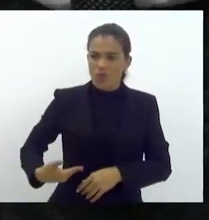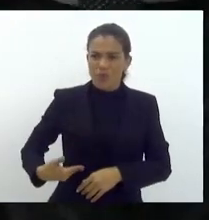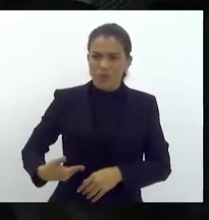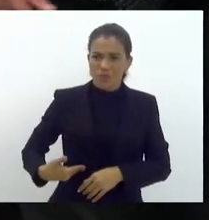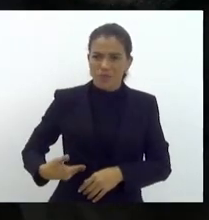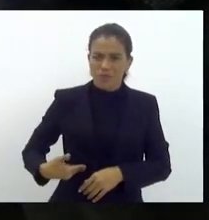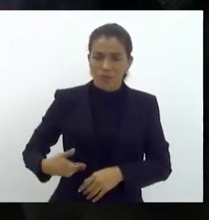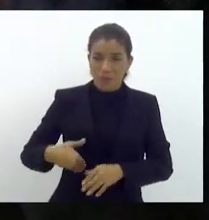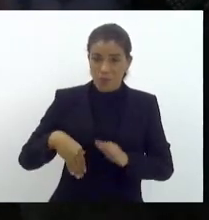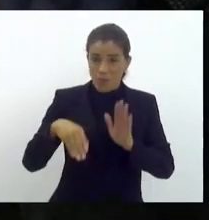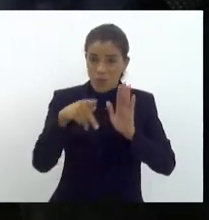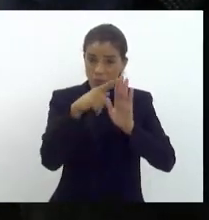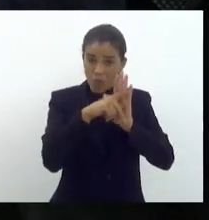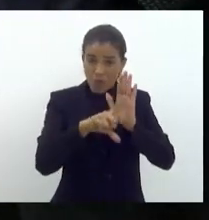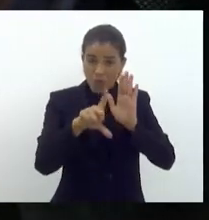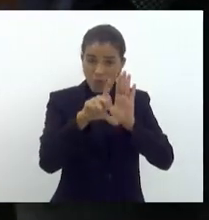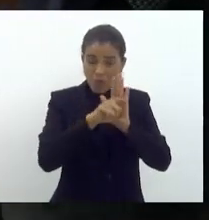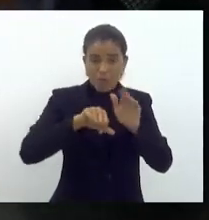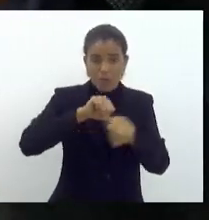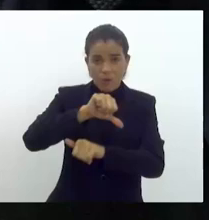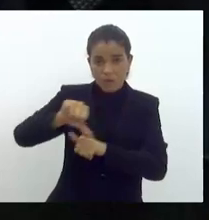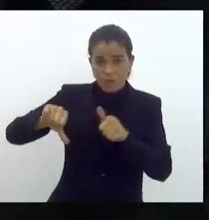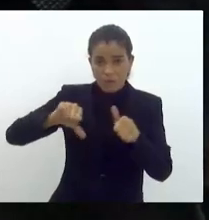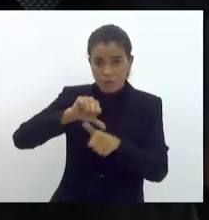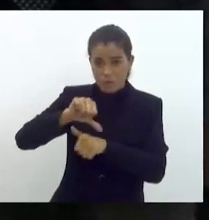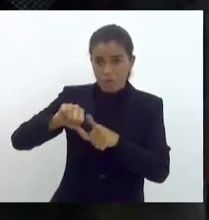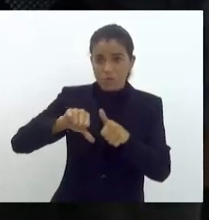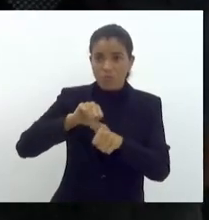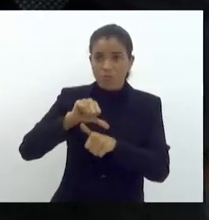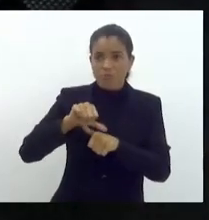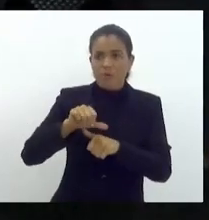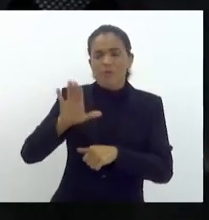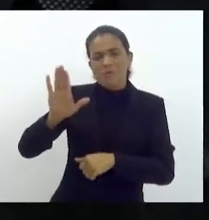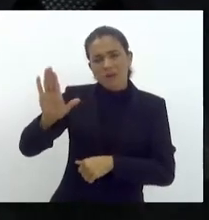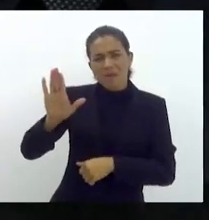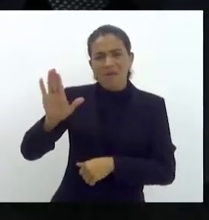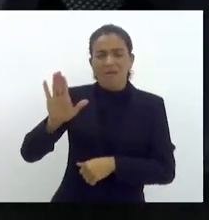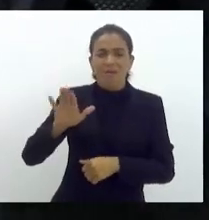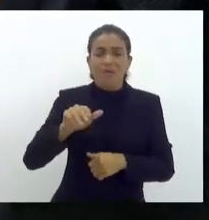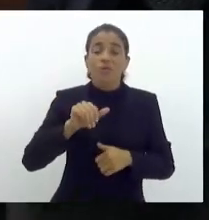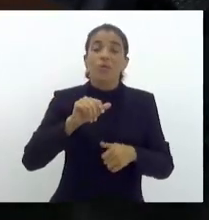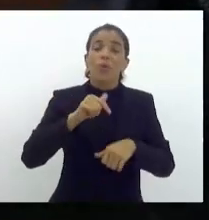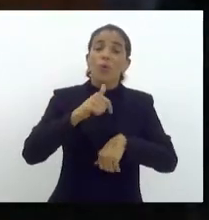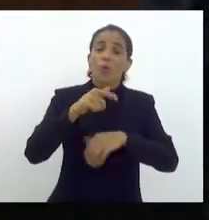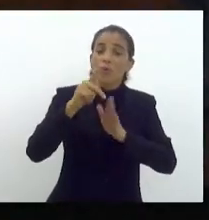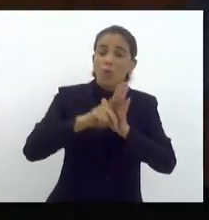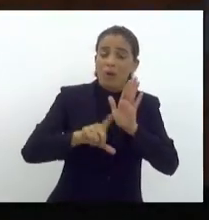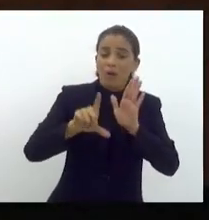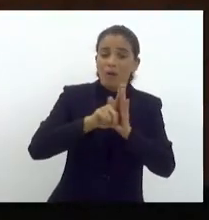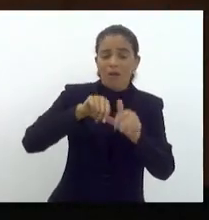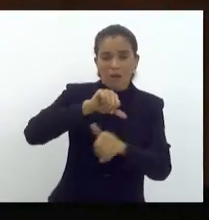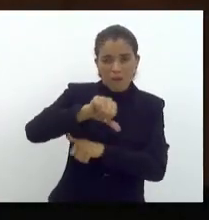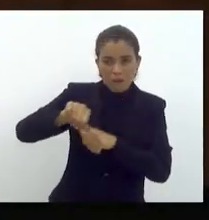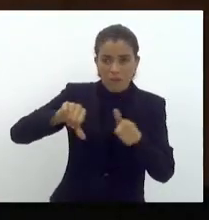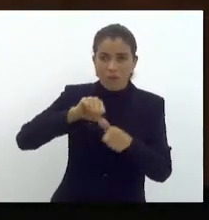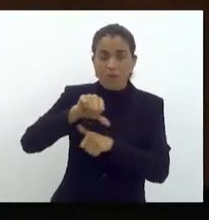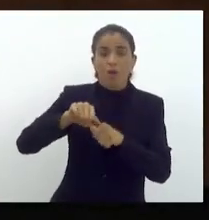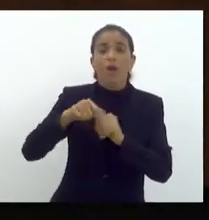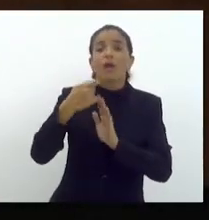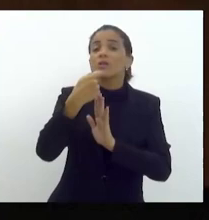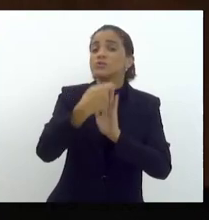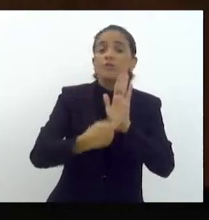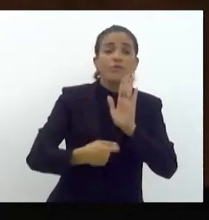no projeto que alterou no projeto que alterou ele